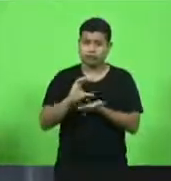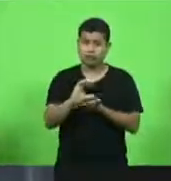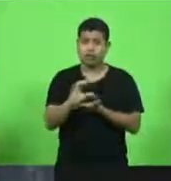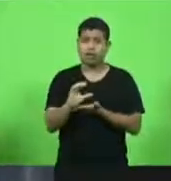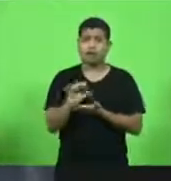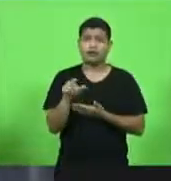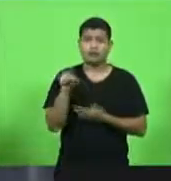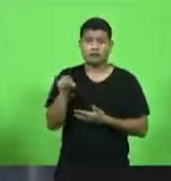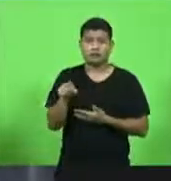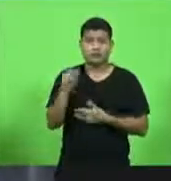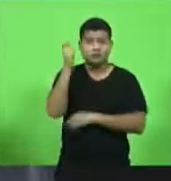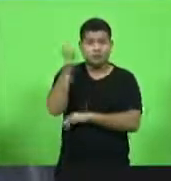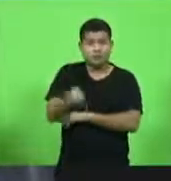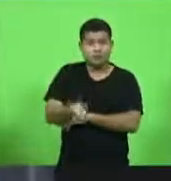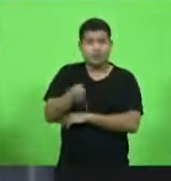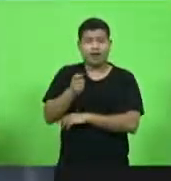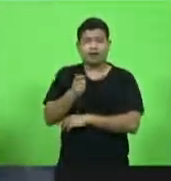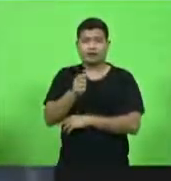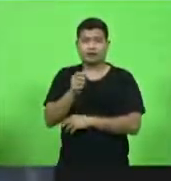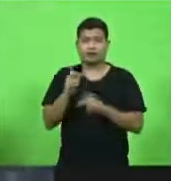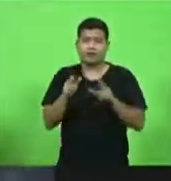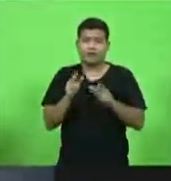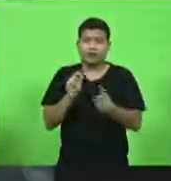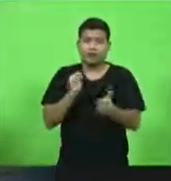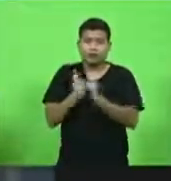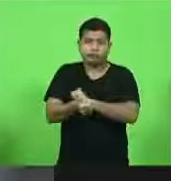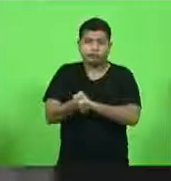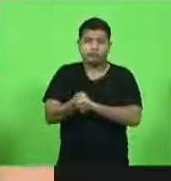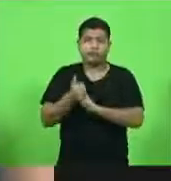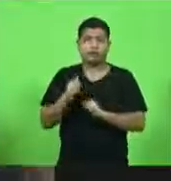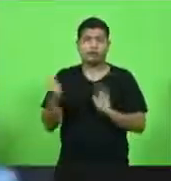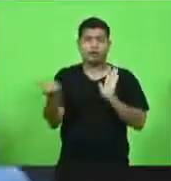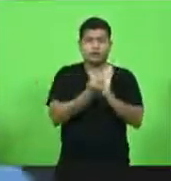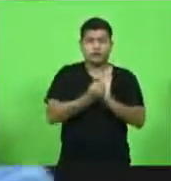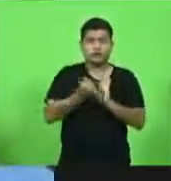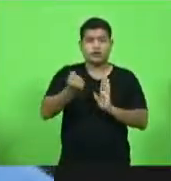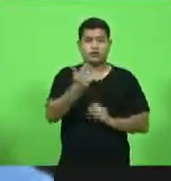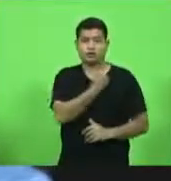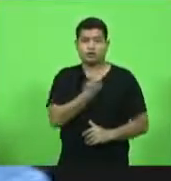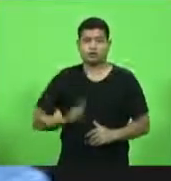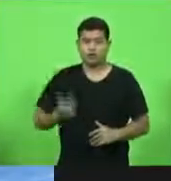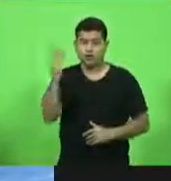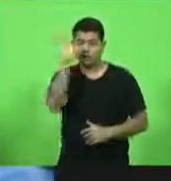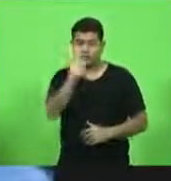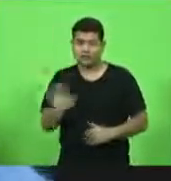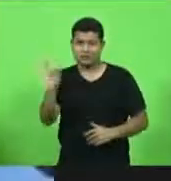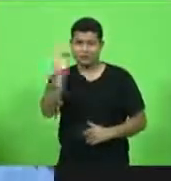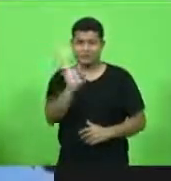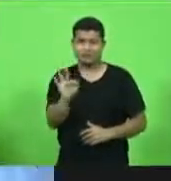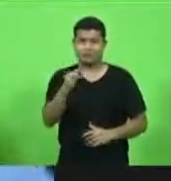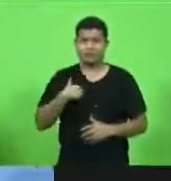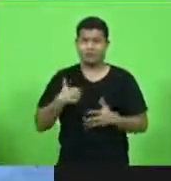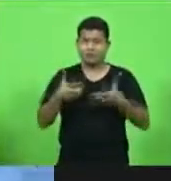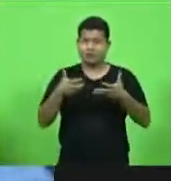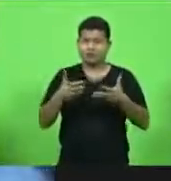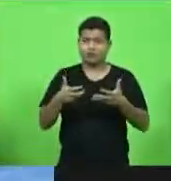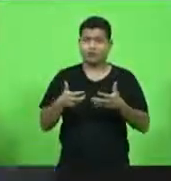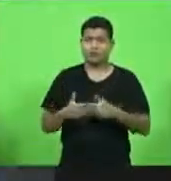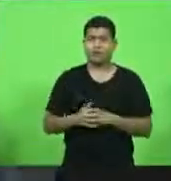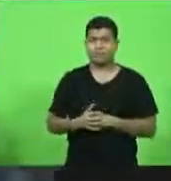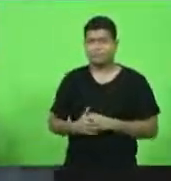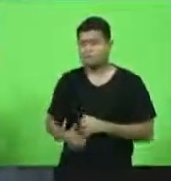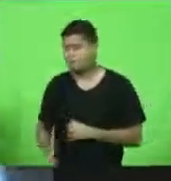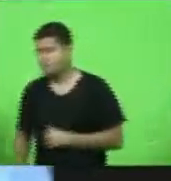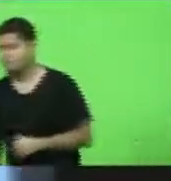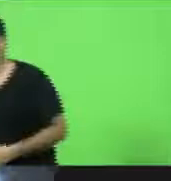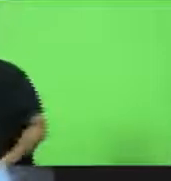de pesca esportiva com selo do governo federal e a gente busca, né, dar a nossa parcela de cooperação ali como